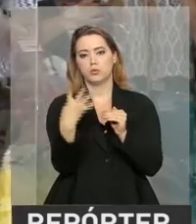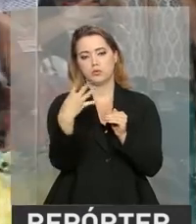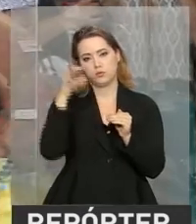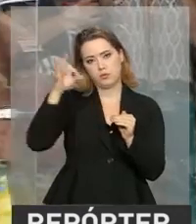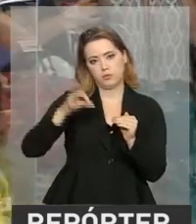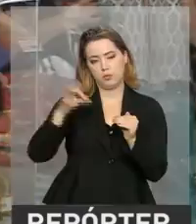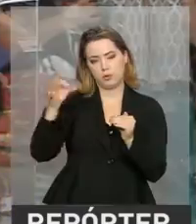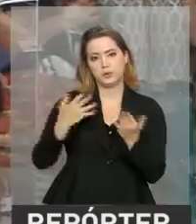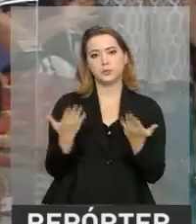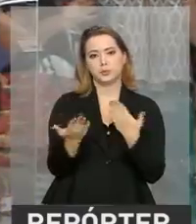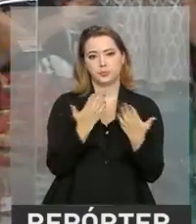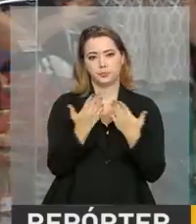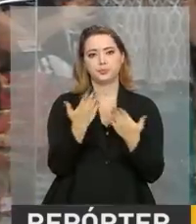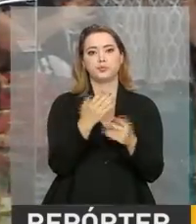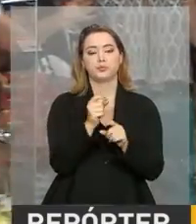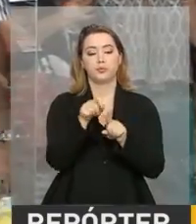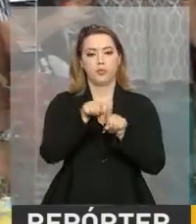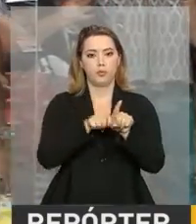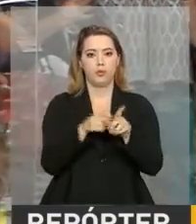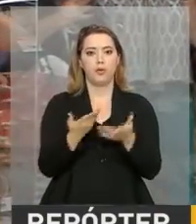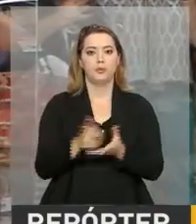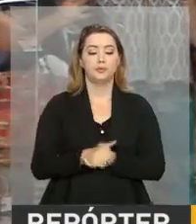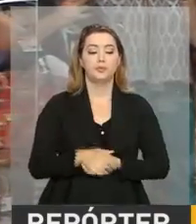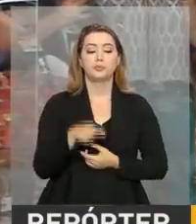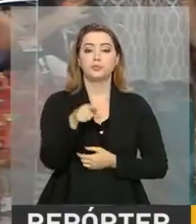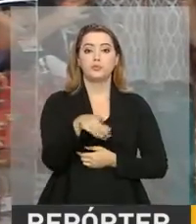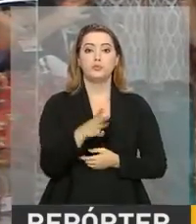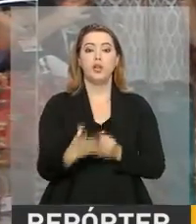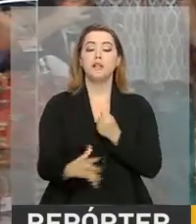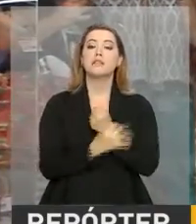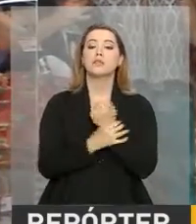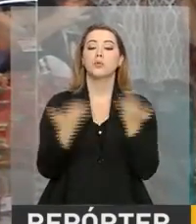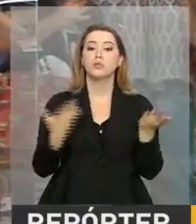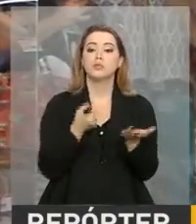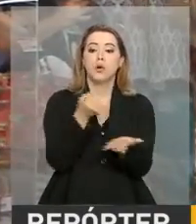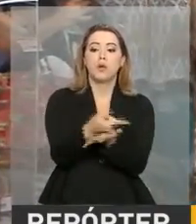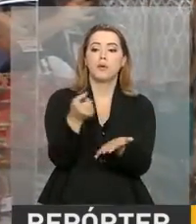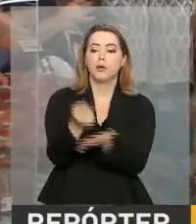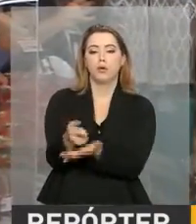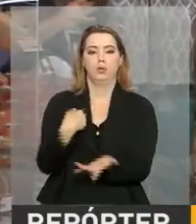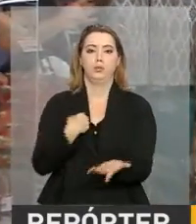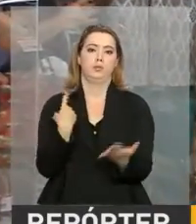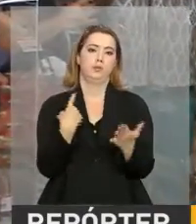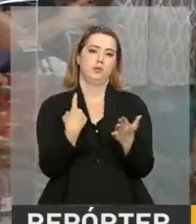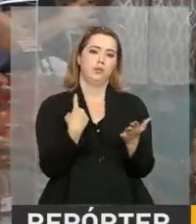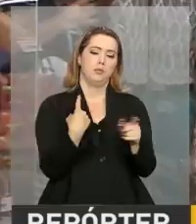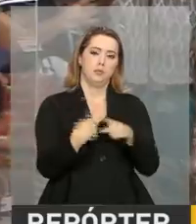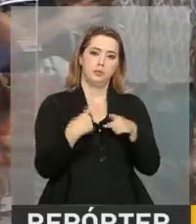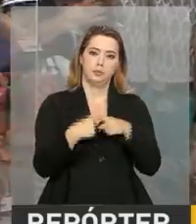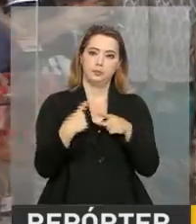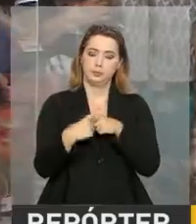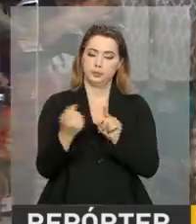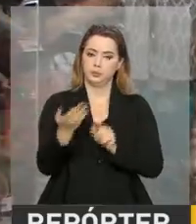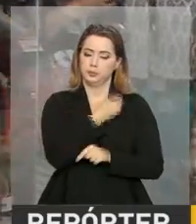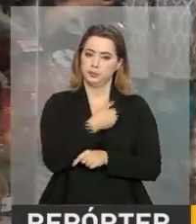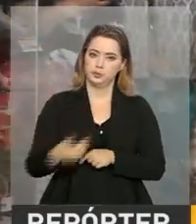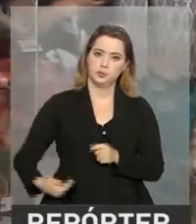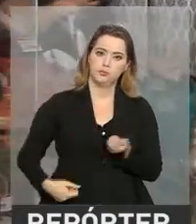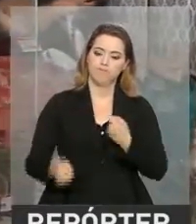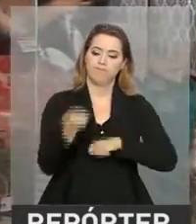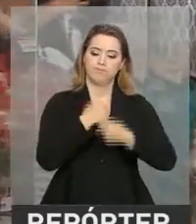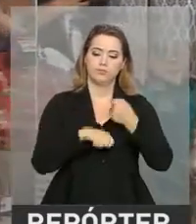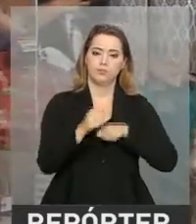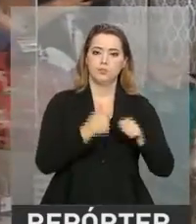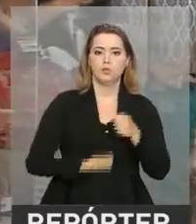A segurança dos brasileiros para comprar mais está ligada às medidas que o governo tem adotado para melhorar a economia e organizar os gastos